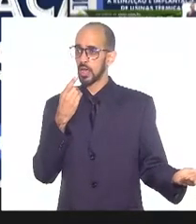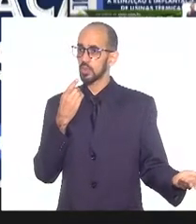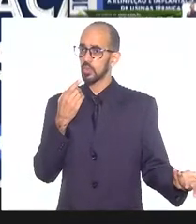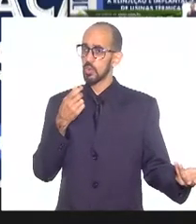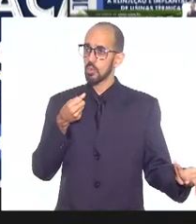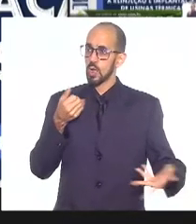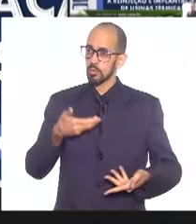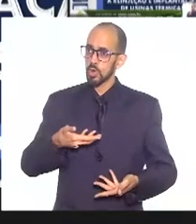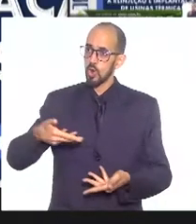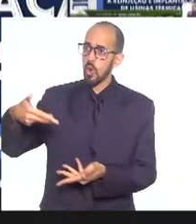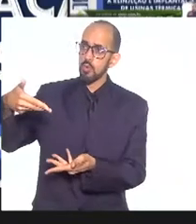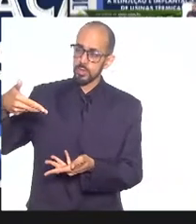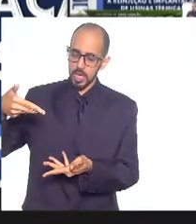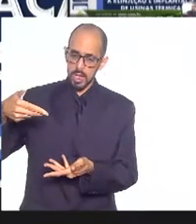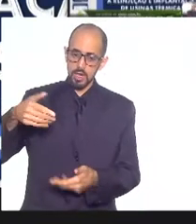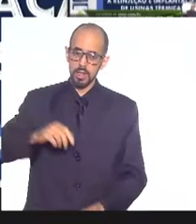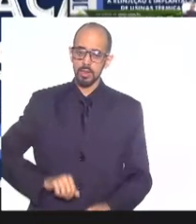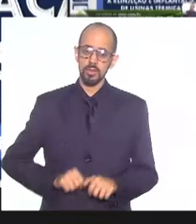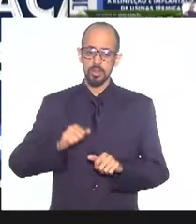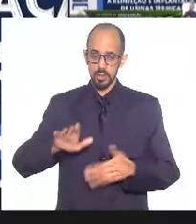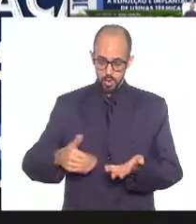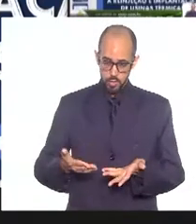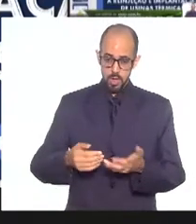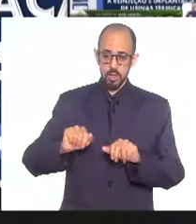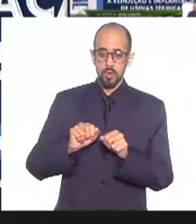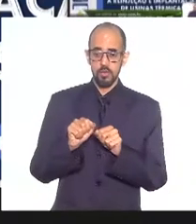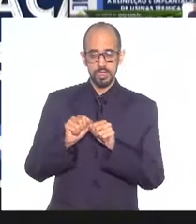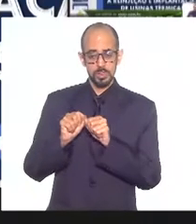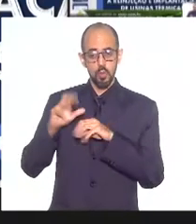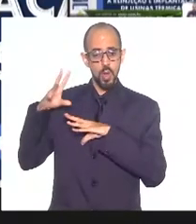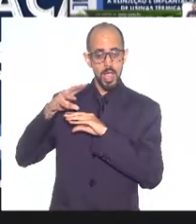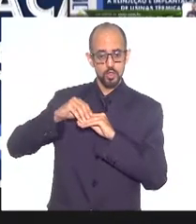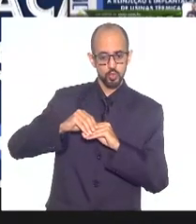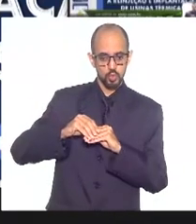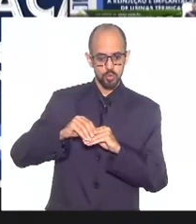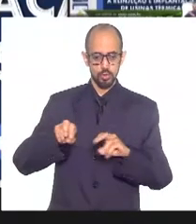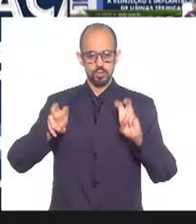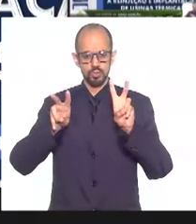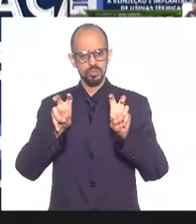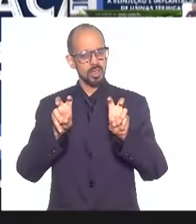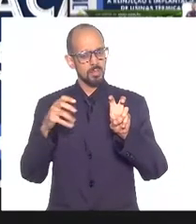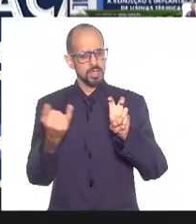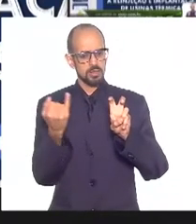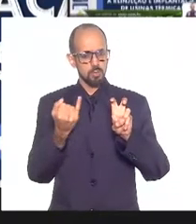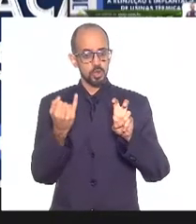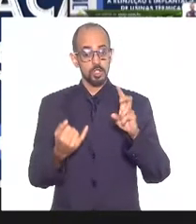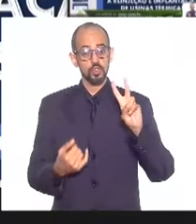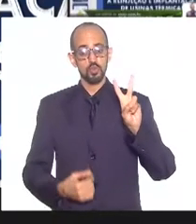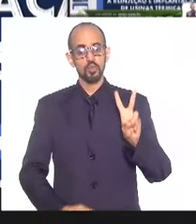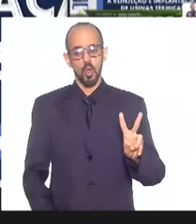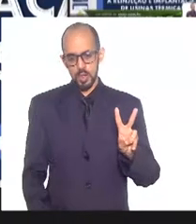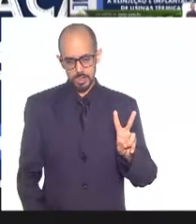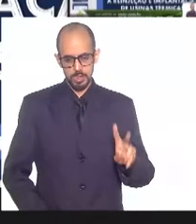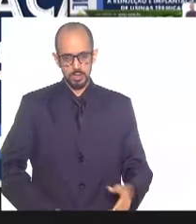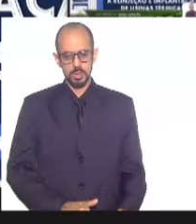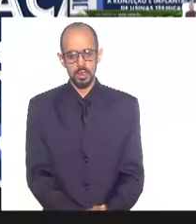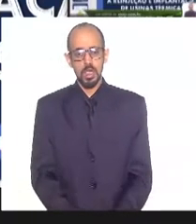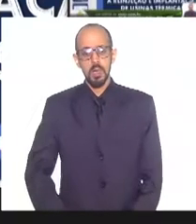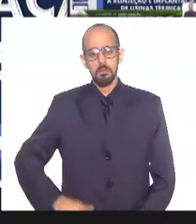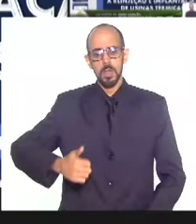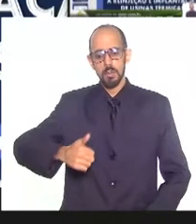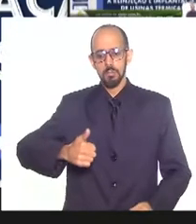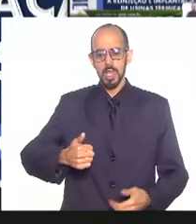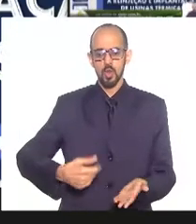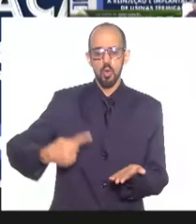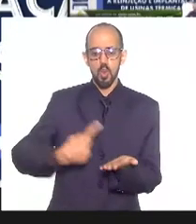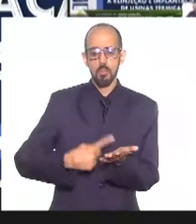fazer uma abordagem rápida para reflexão sobre dois temas importantes. Primeiro, a questão do marco regulatório do gás